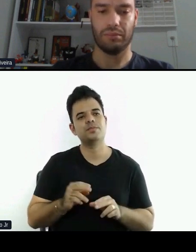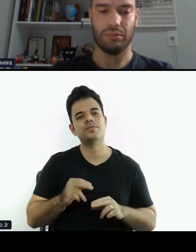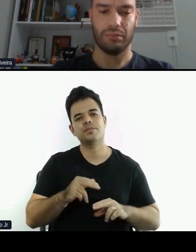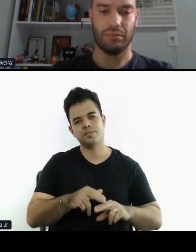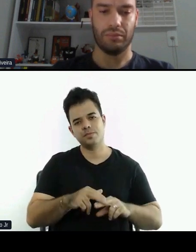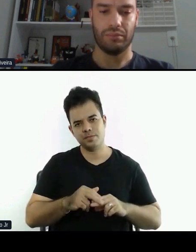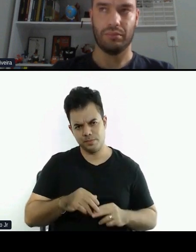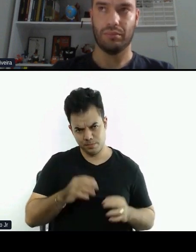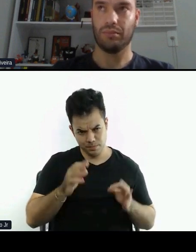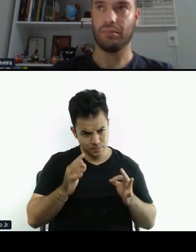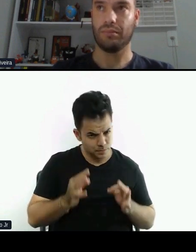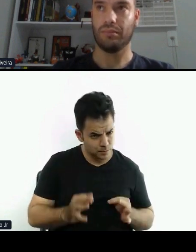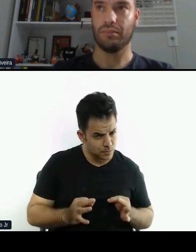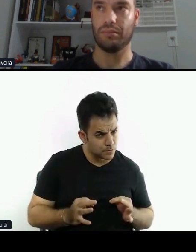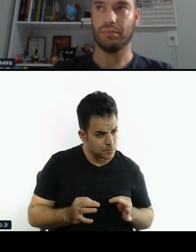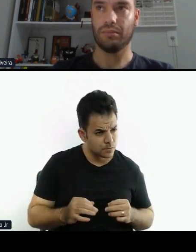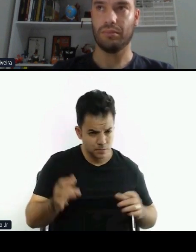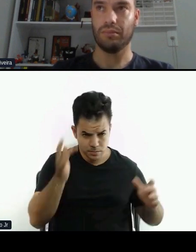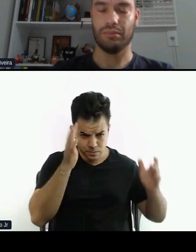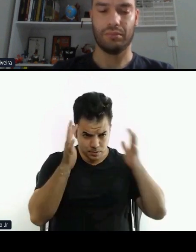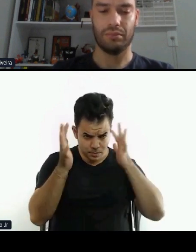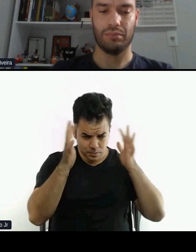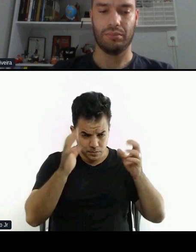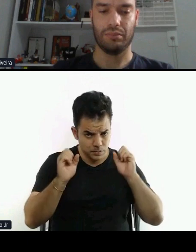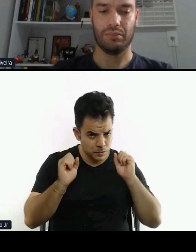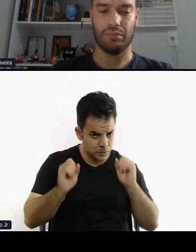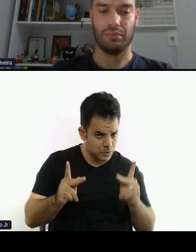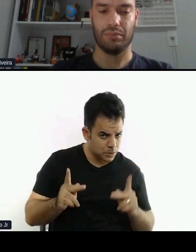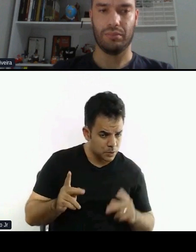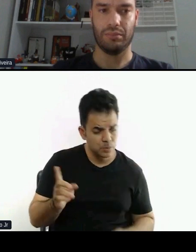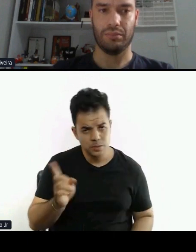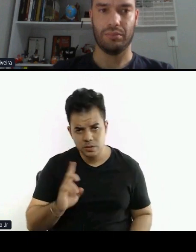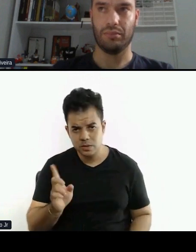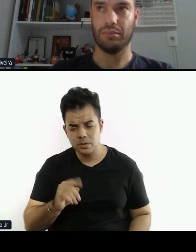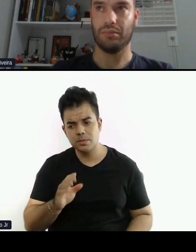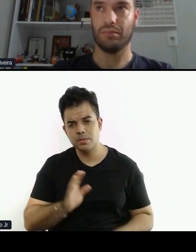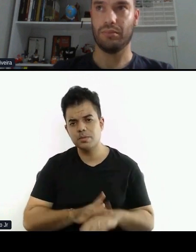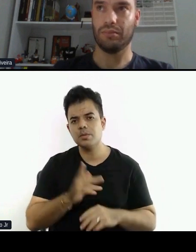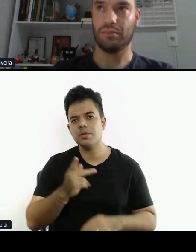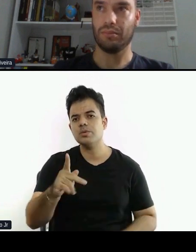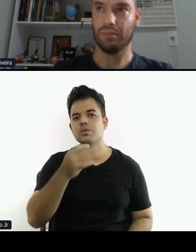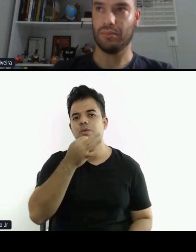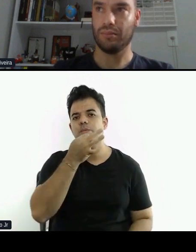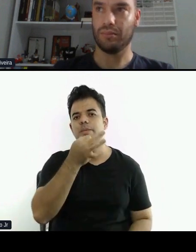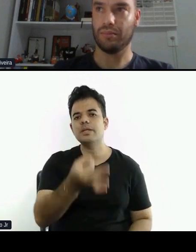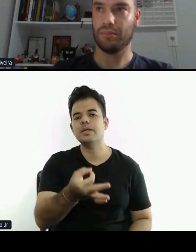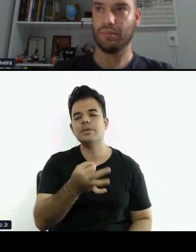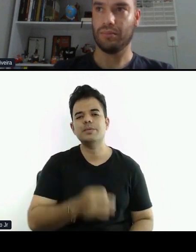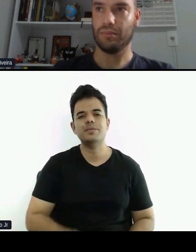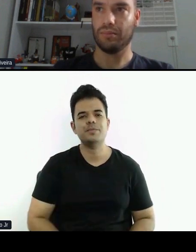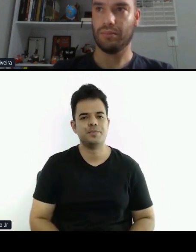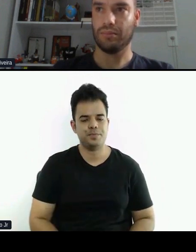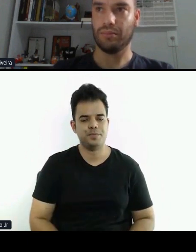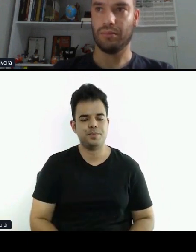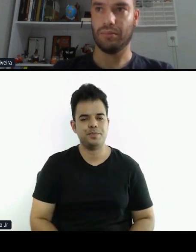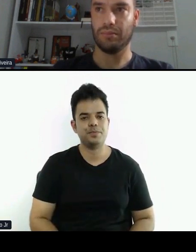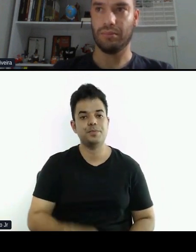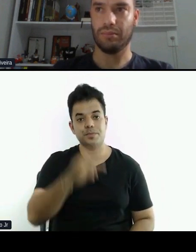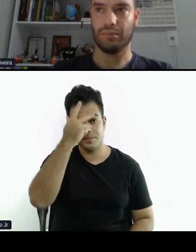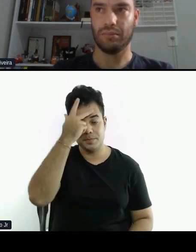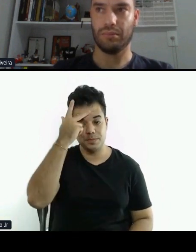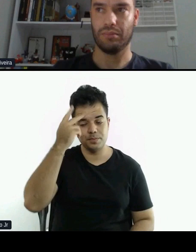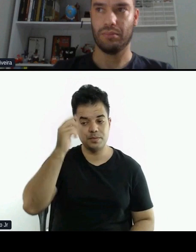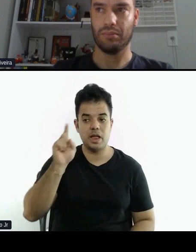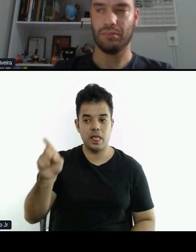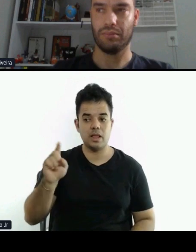que é um pensamento ok ou não? Queria que vocês comentassem. Na verdade, a pessoa com deficiência, ela